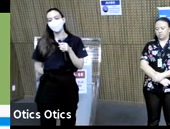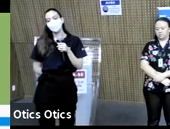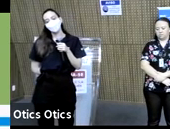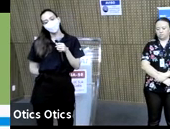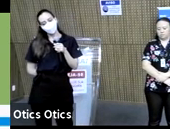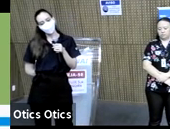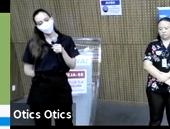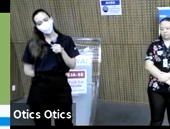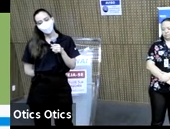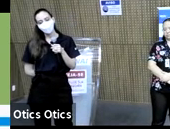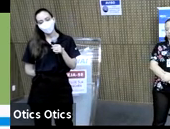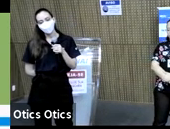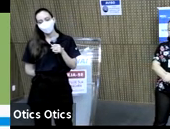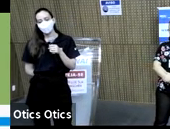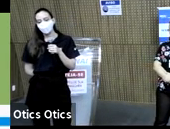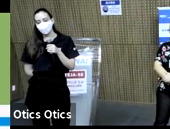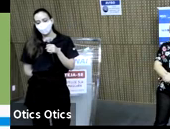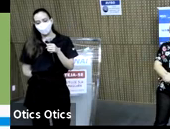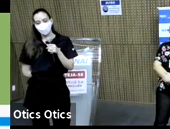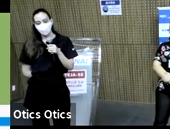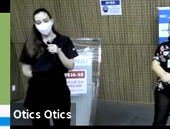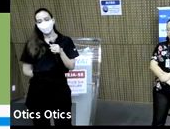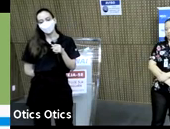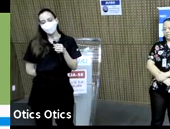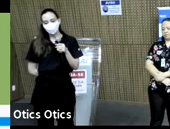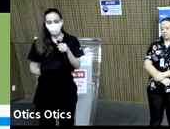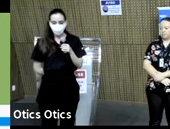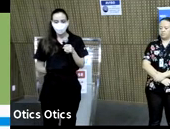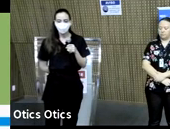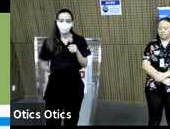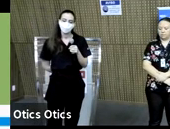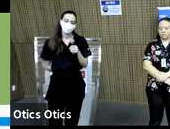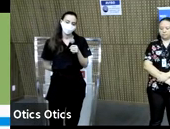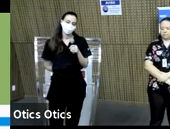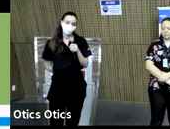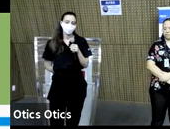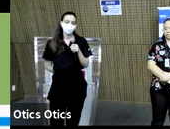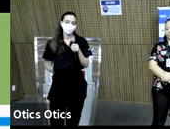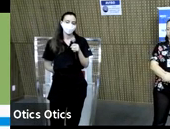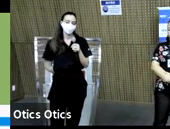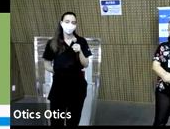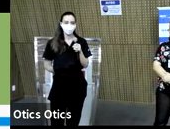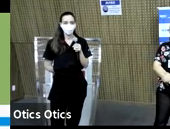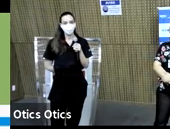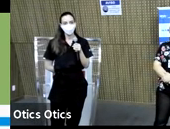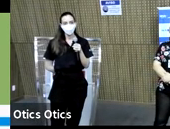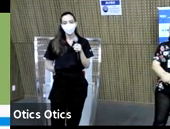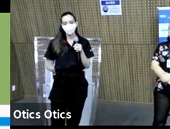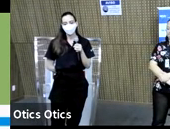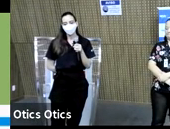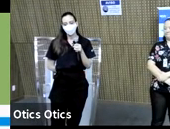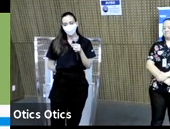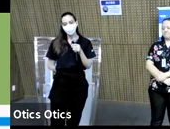2021, 49%, para diabéticos, 33%, para o segundo semestre de 2021, deu